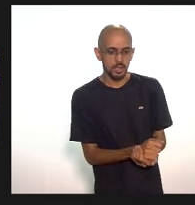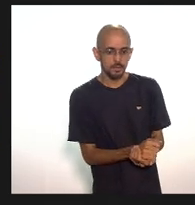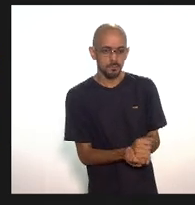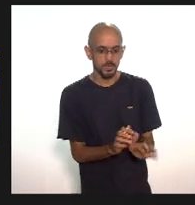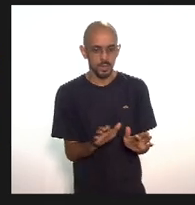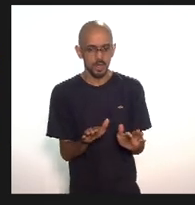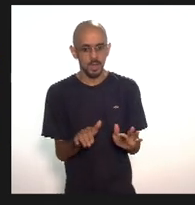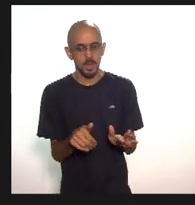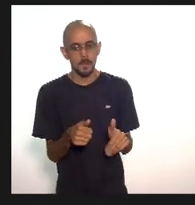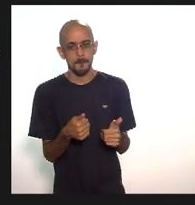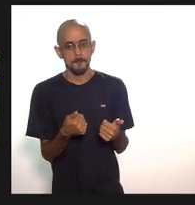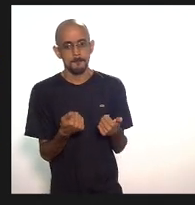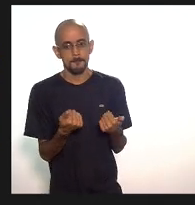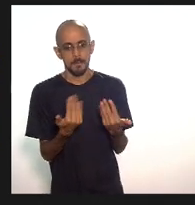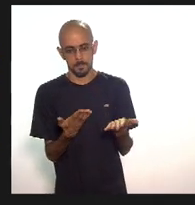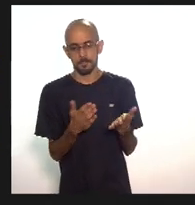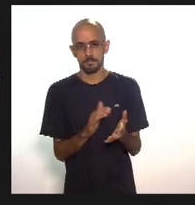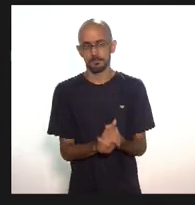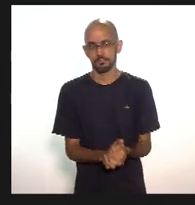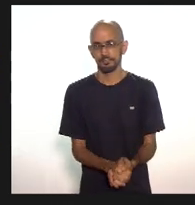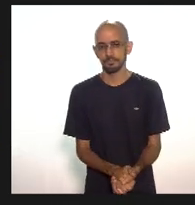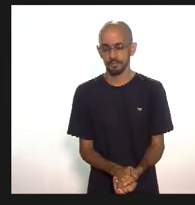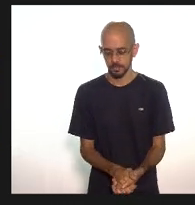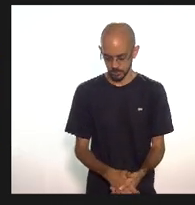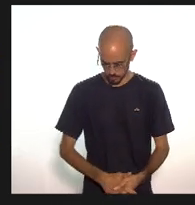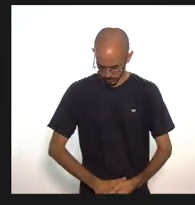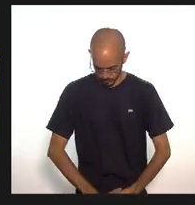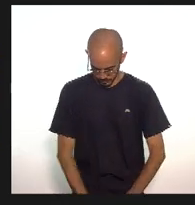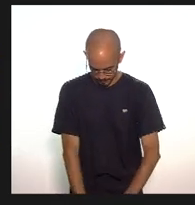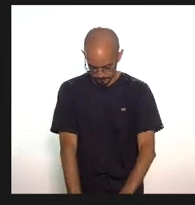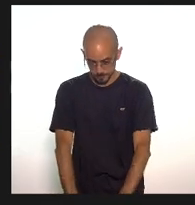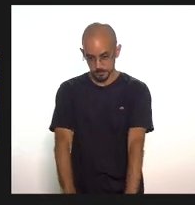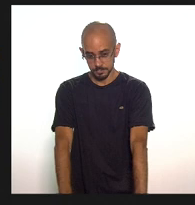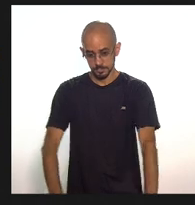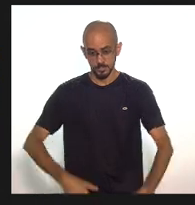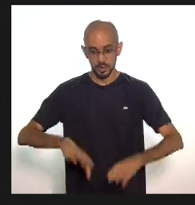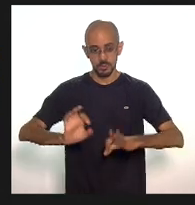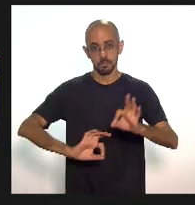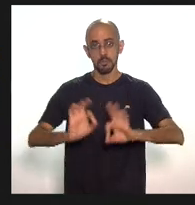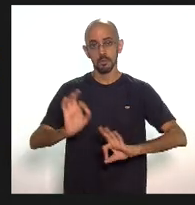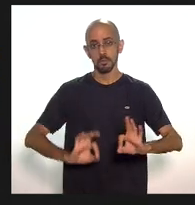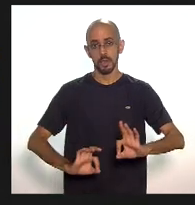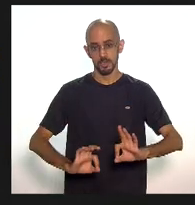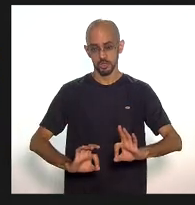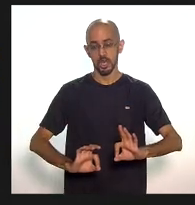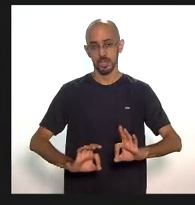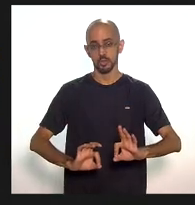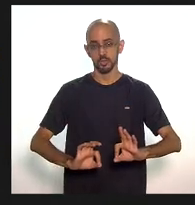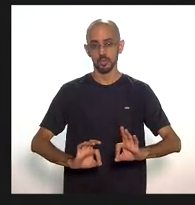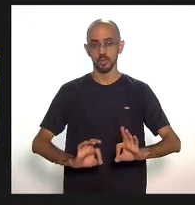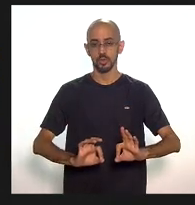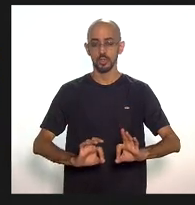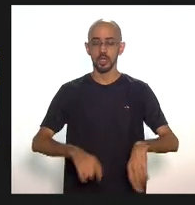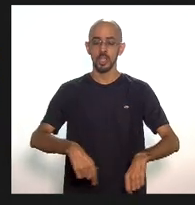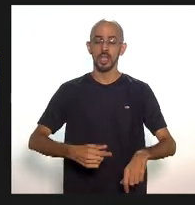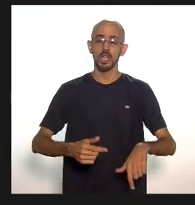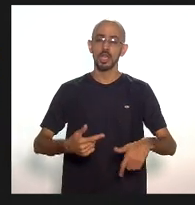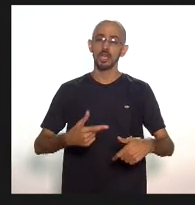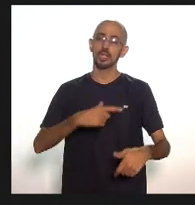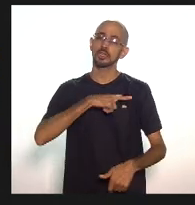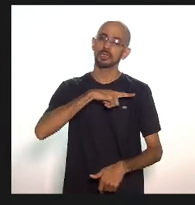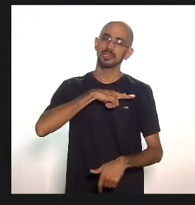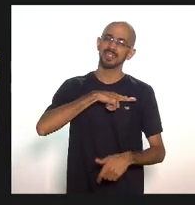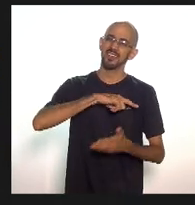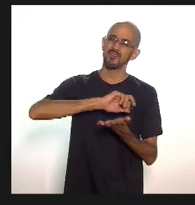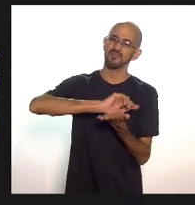Bom, olha, esse projeto, o BR do Mar, ele traz em si uma série